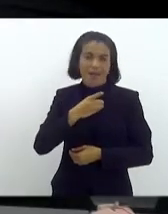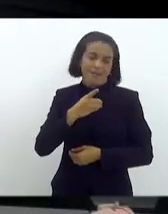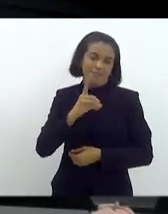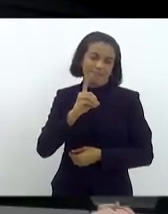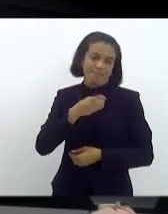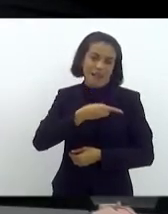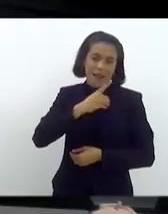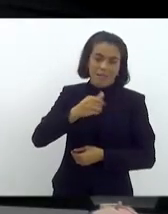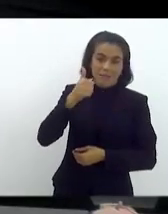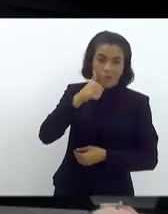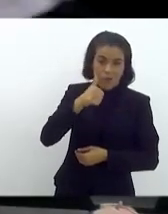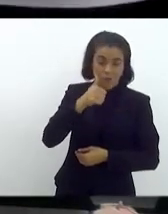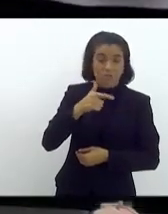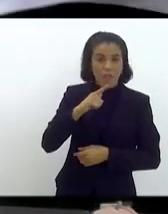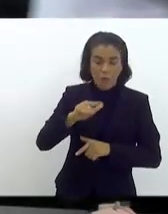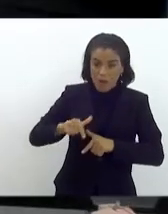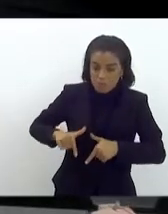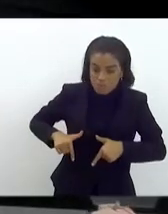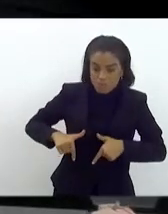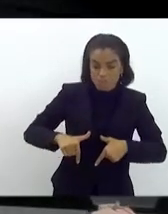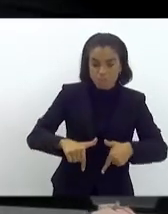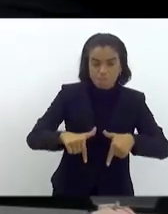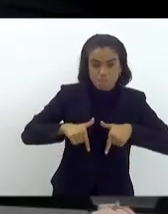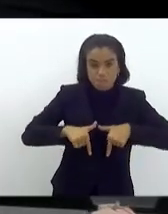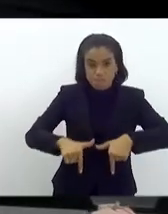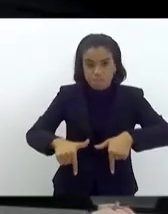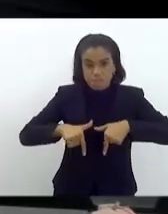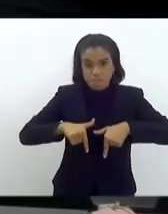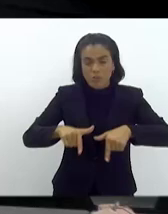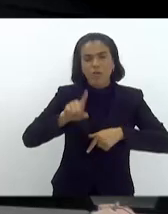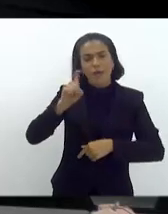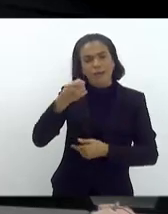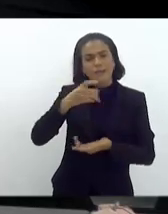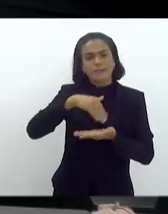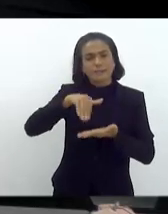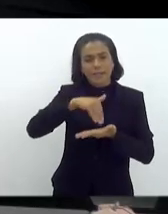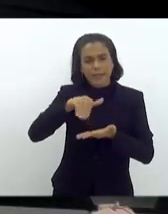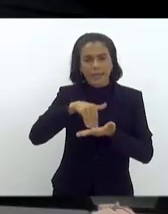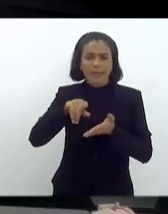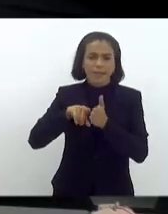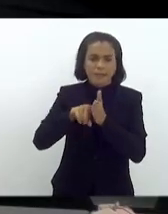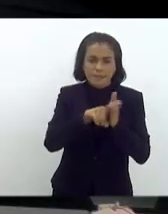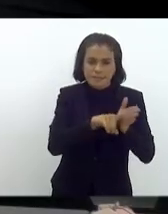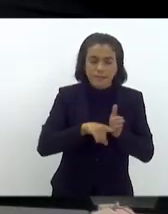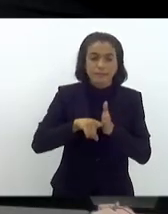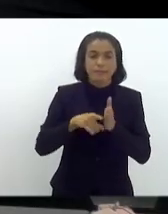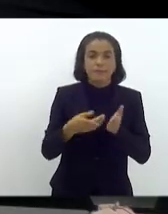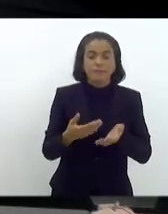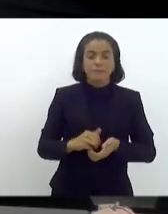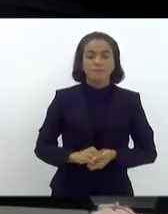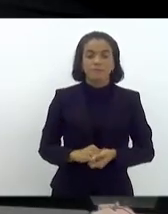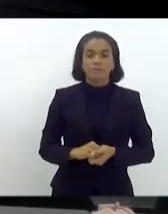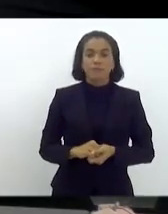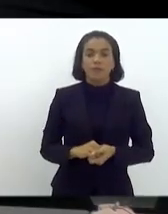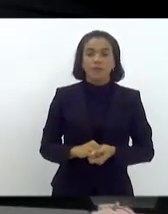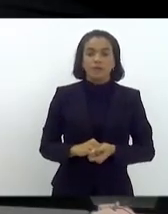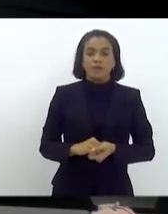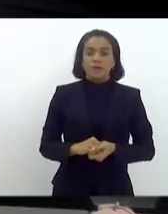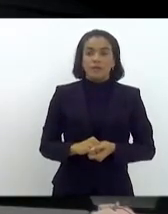tem uma atuação muito forte lá e já foi secretária de vitimização Se não me engano é